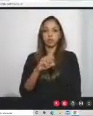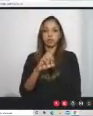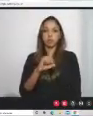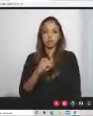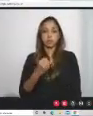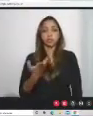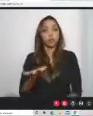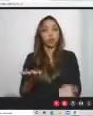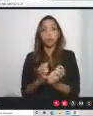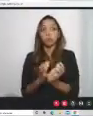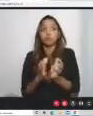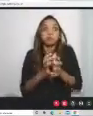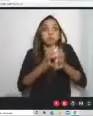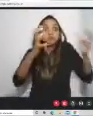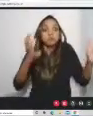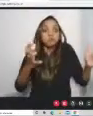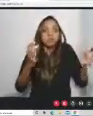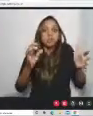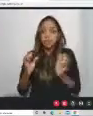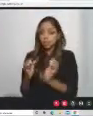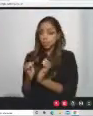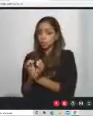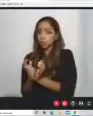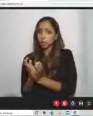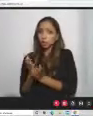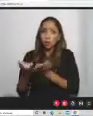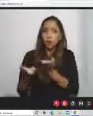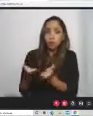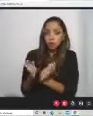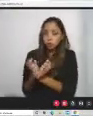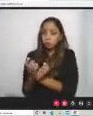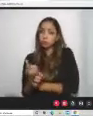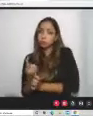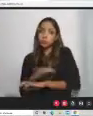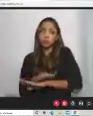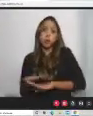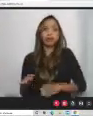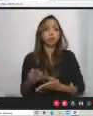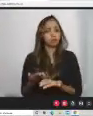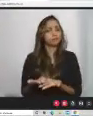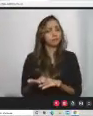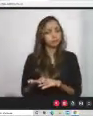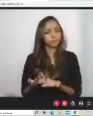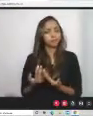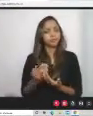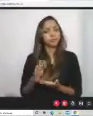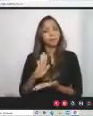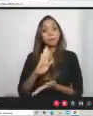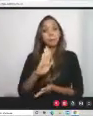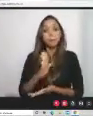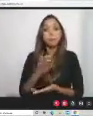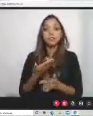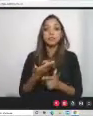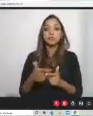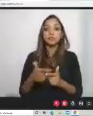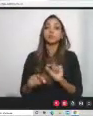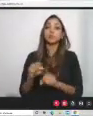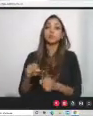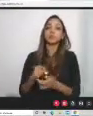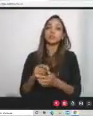equipe apenas. Porém, esbarra naquela questão dos dados, né, da fidedignidade para ter